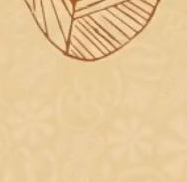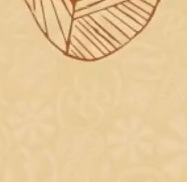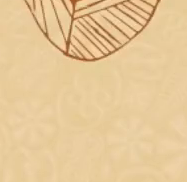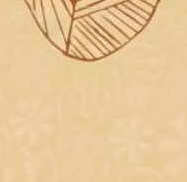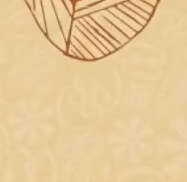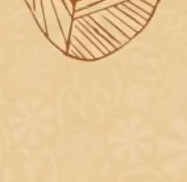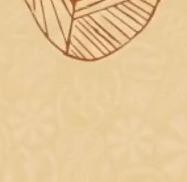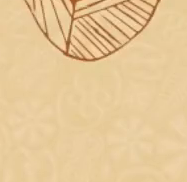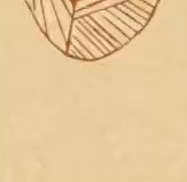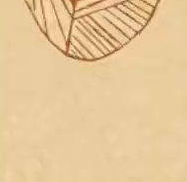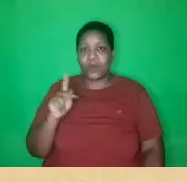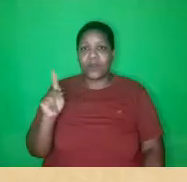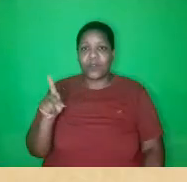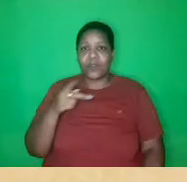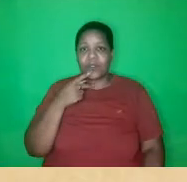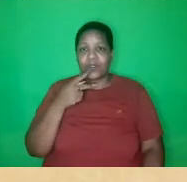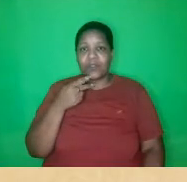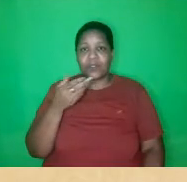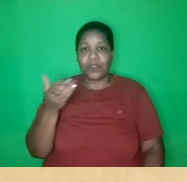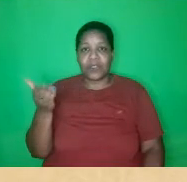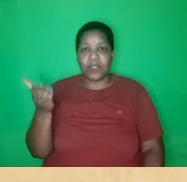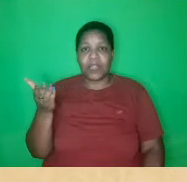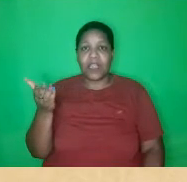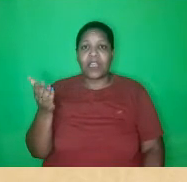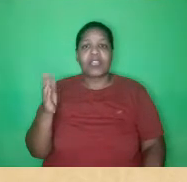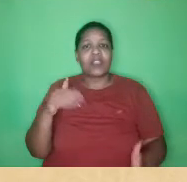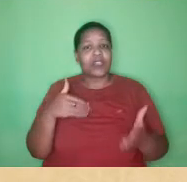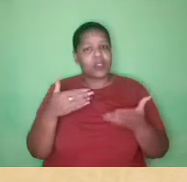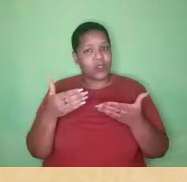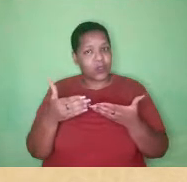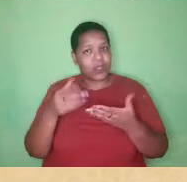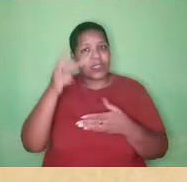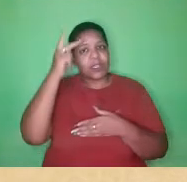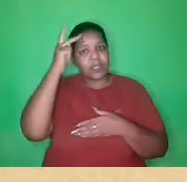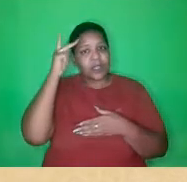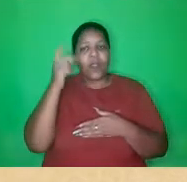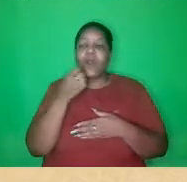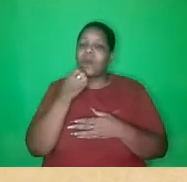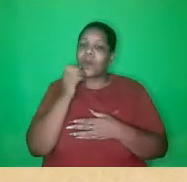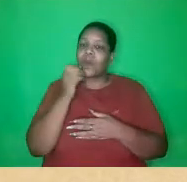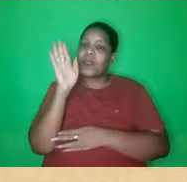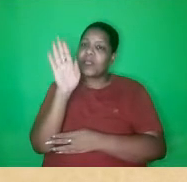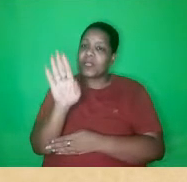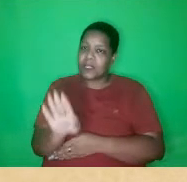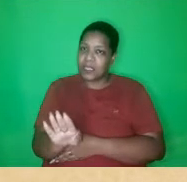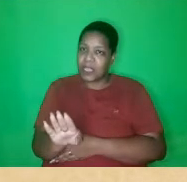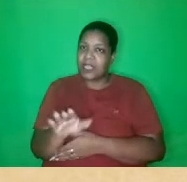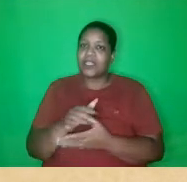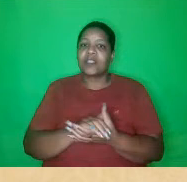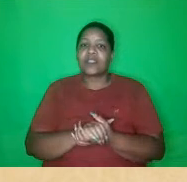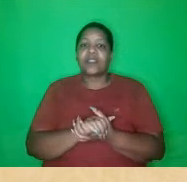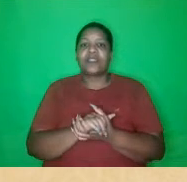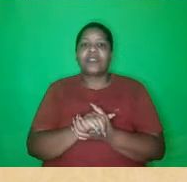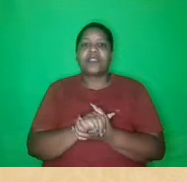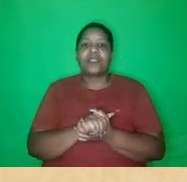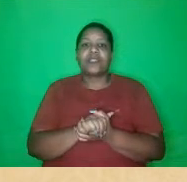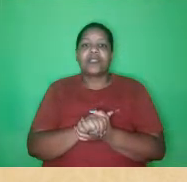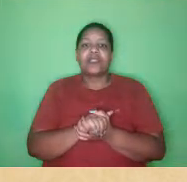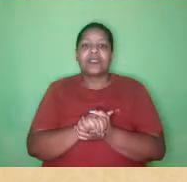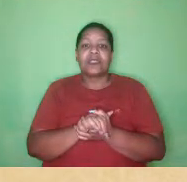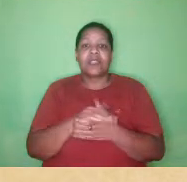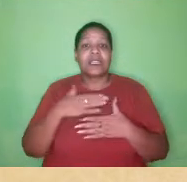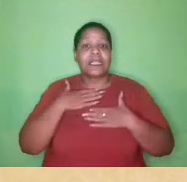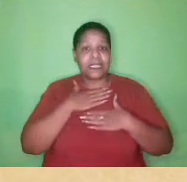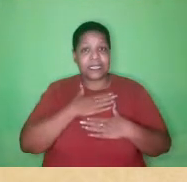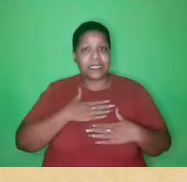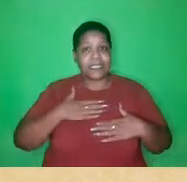Professor Flávio Gomes, a palavra é com o senhor. Bom, boa tarde a todos, todas e todos. Né? É uma satisfação, uma honra.